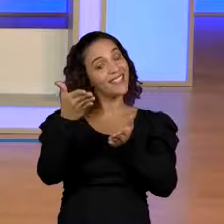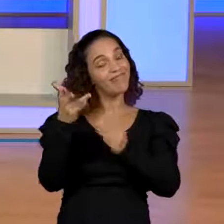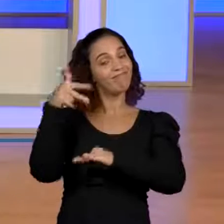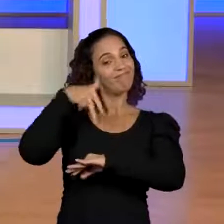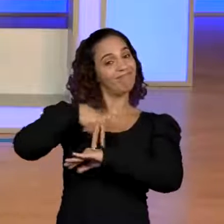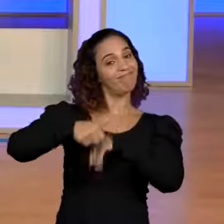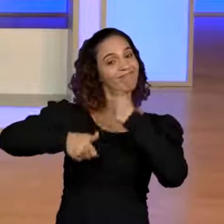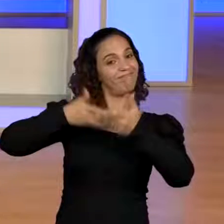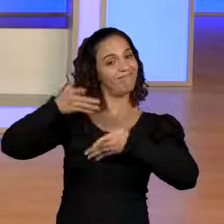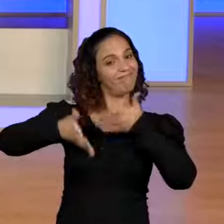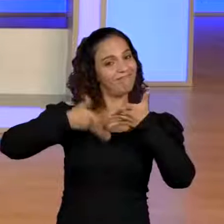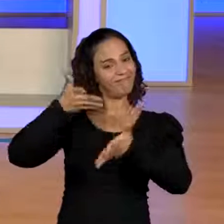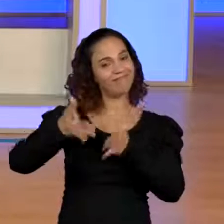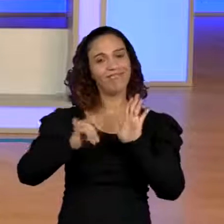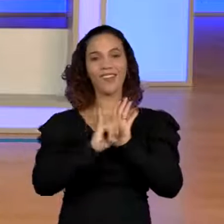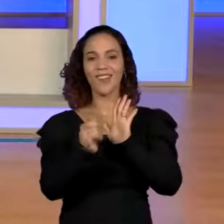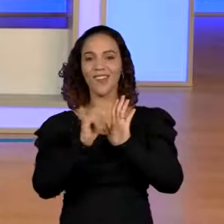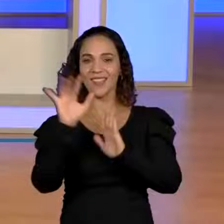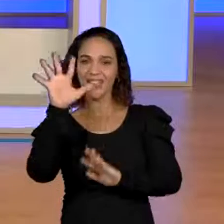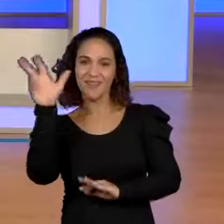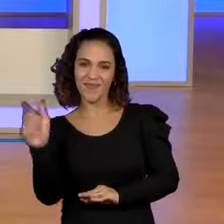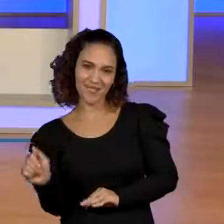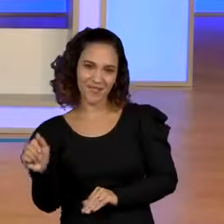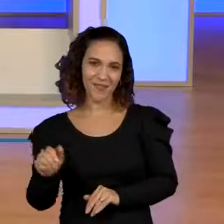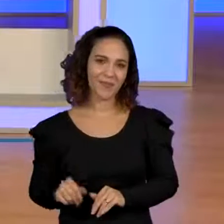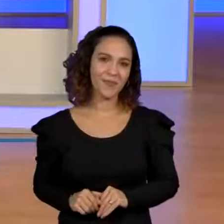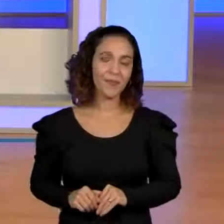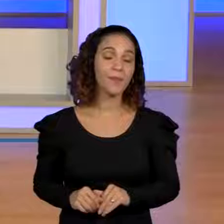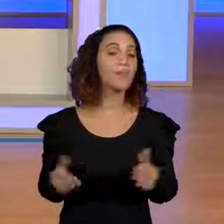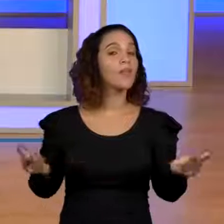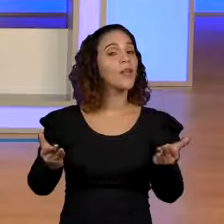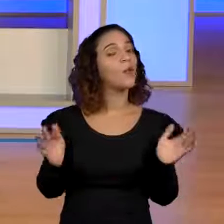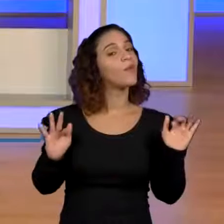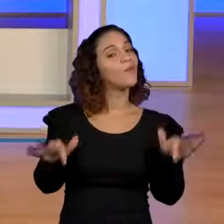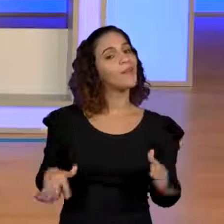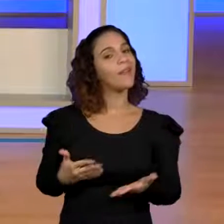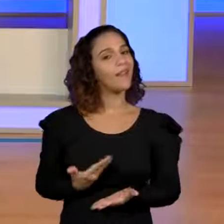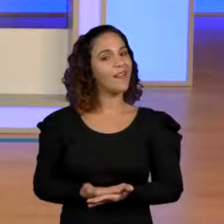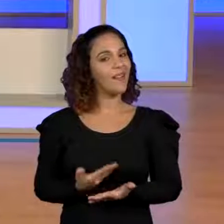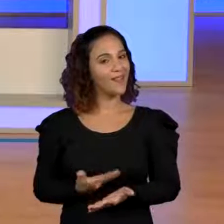história, lendo um conto africano para eles. Estamos chegando no fim dessa